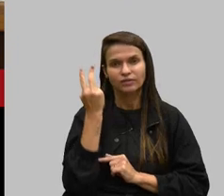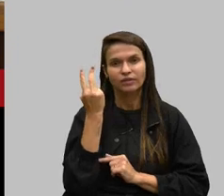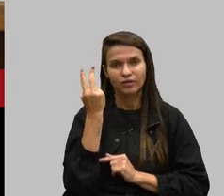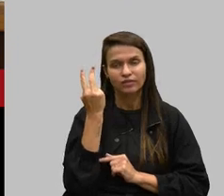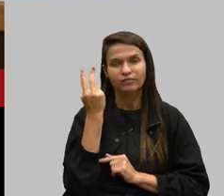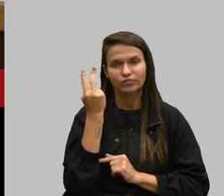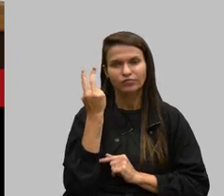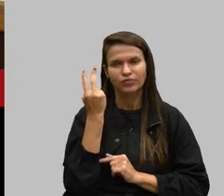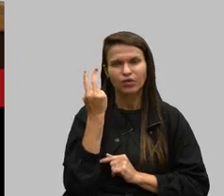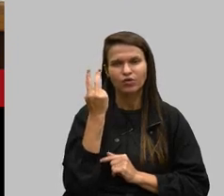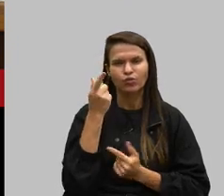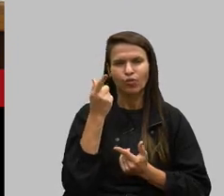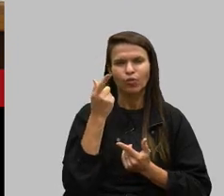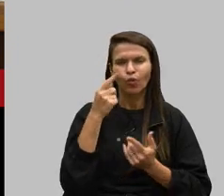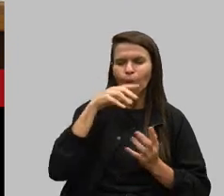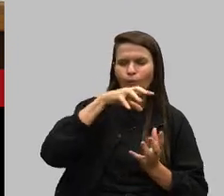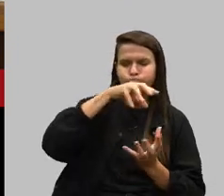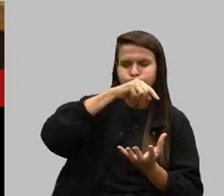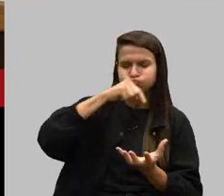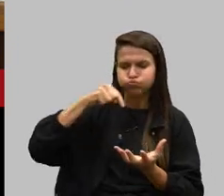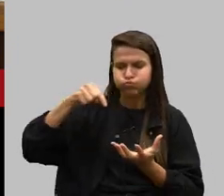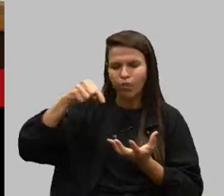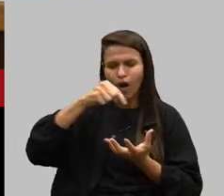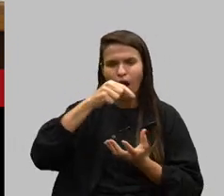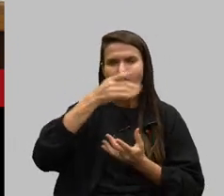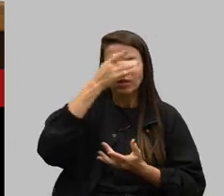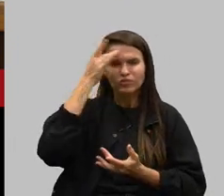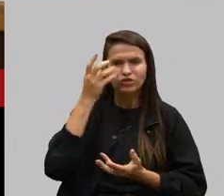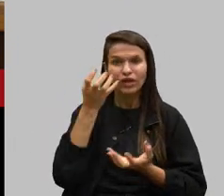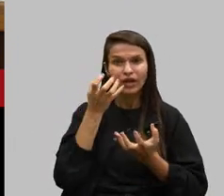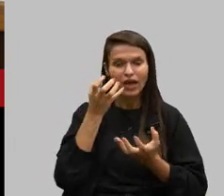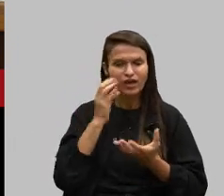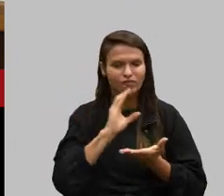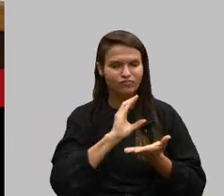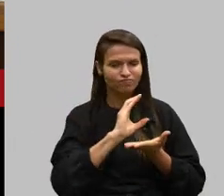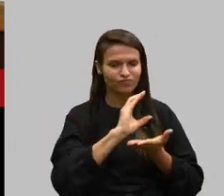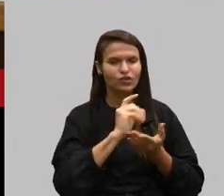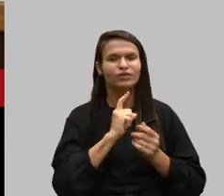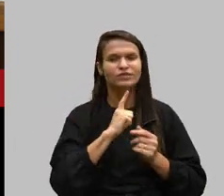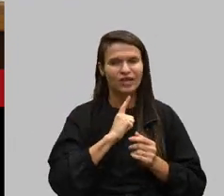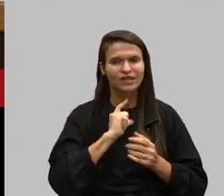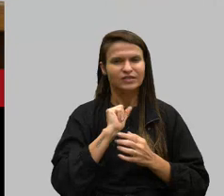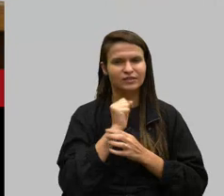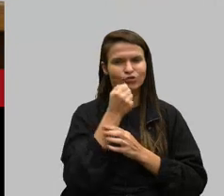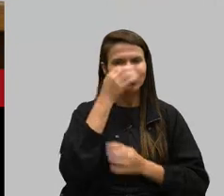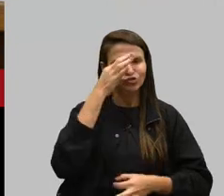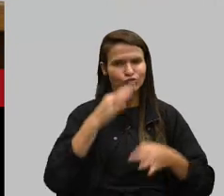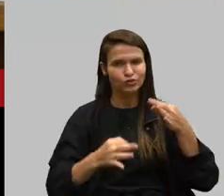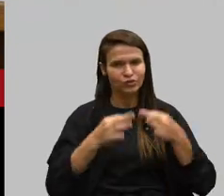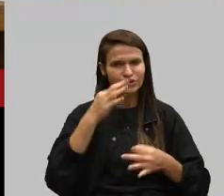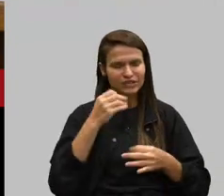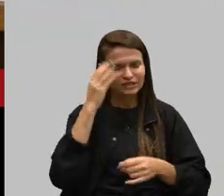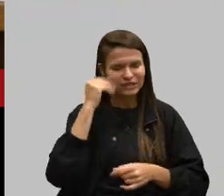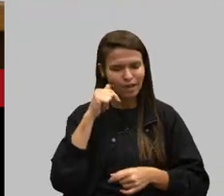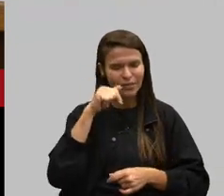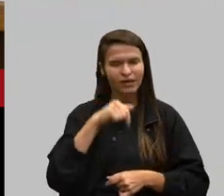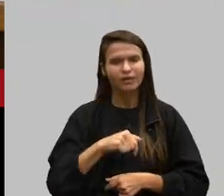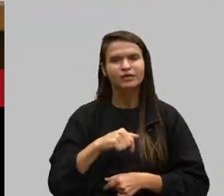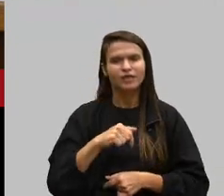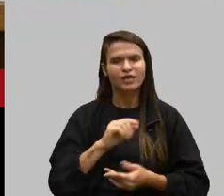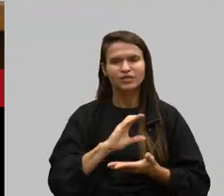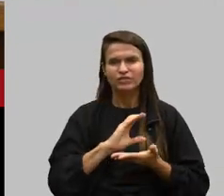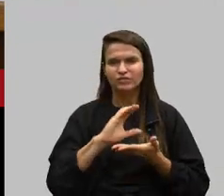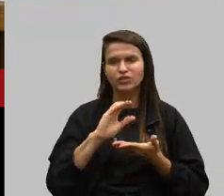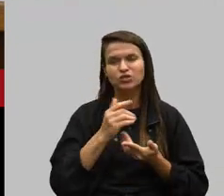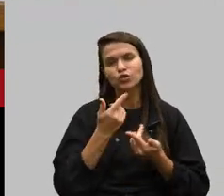resto do mundo onde a gente vai e as pessoas querem investir aqui porque sabe que aqui tem segurança jurídica aqui elas sabem que elas investem e não